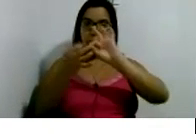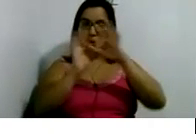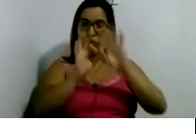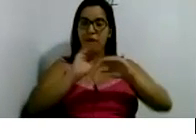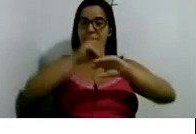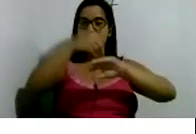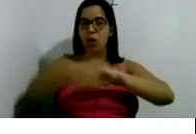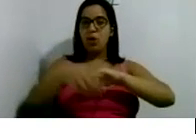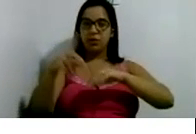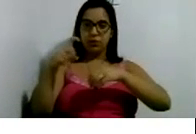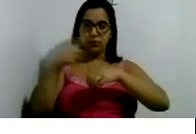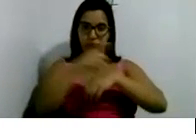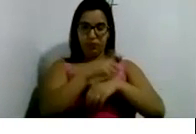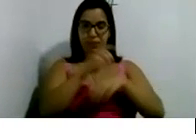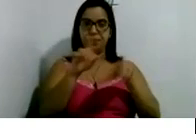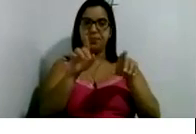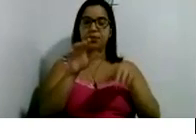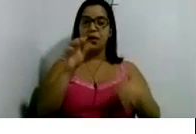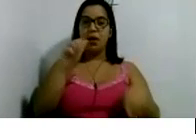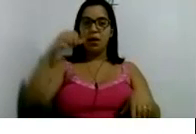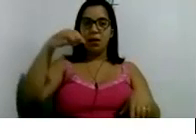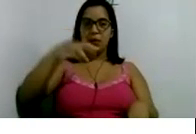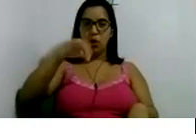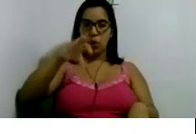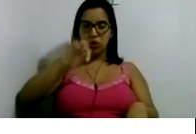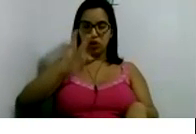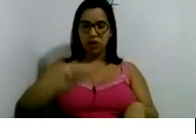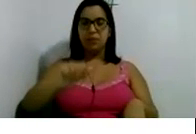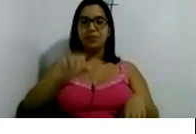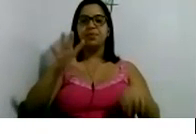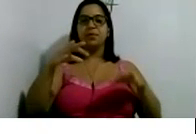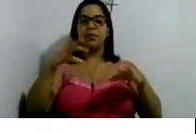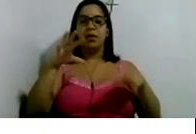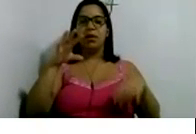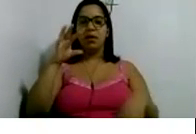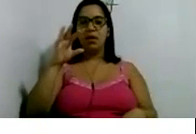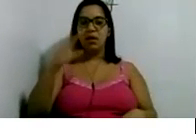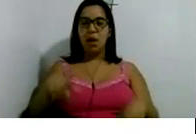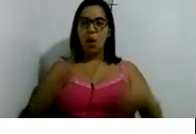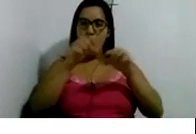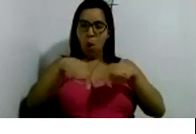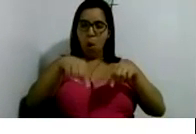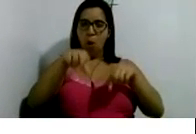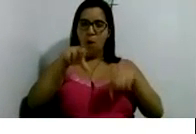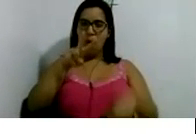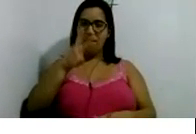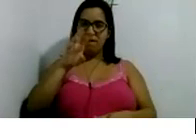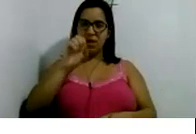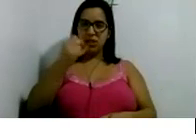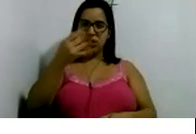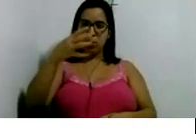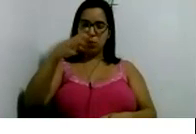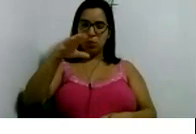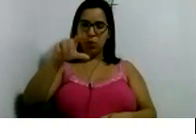estruturas extraembrionárias, como a cavidade amniótica, a vesícula umbilical e também o saco